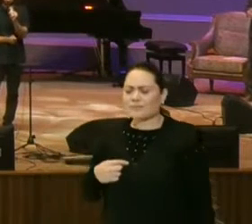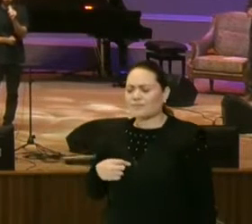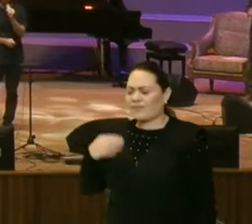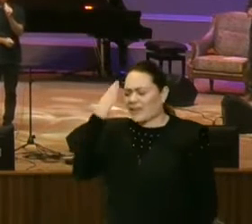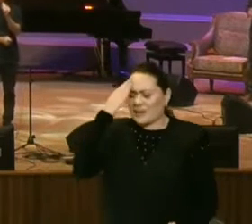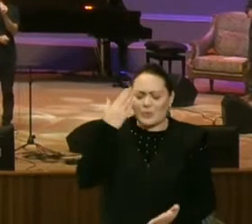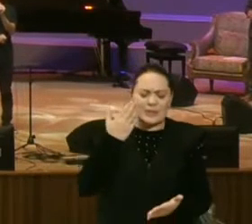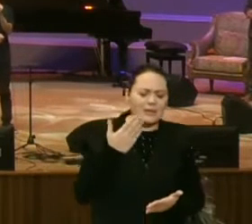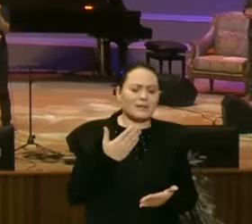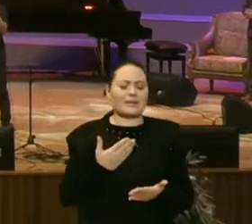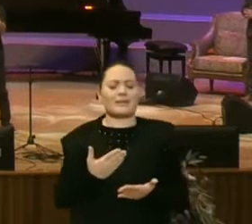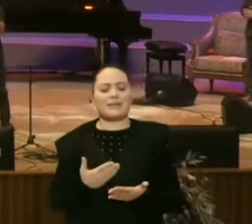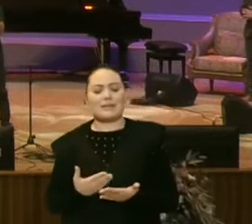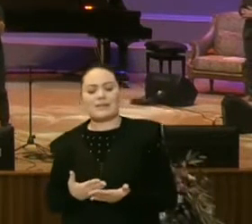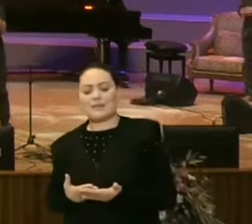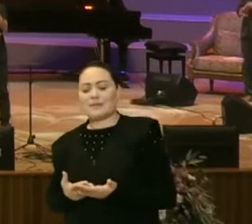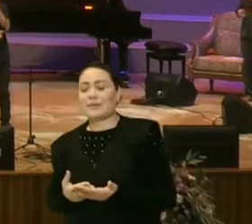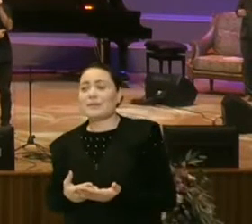creio, Pai, aleluia.